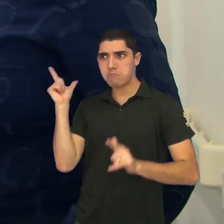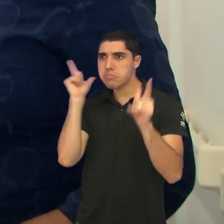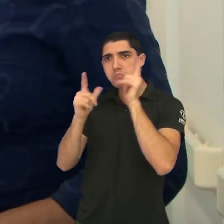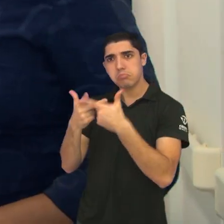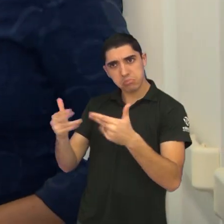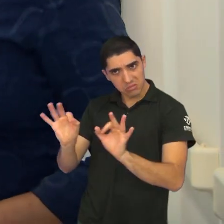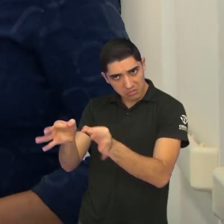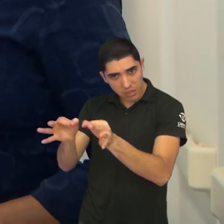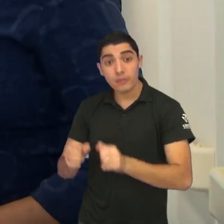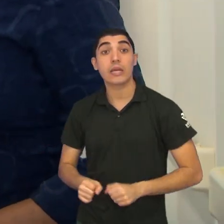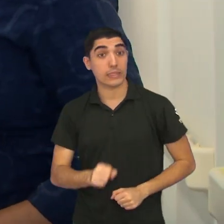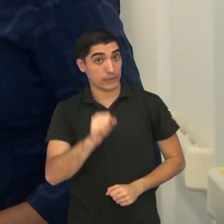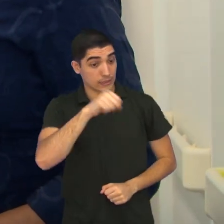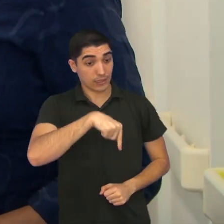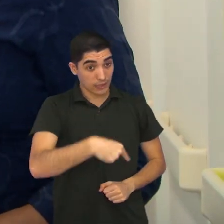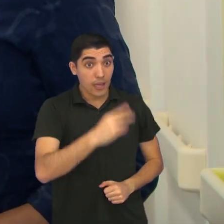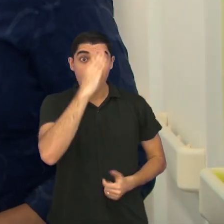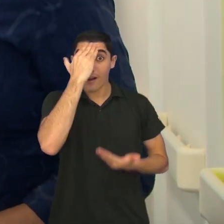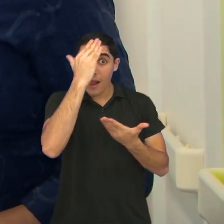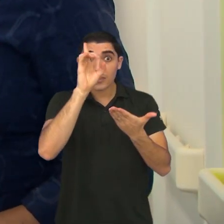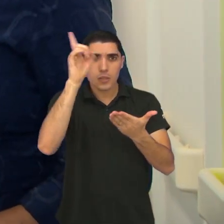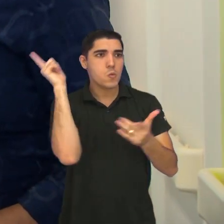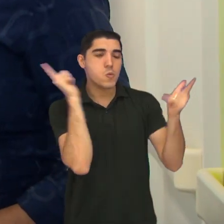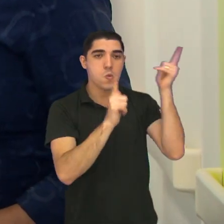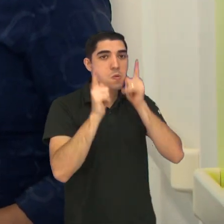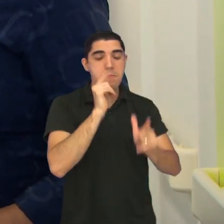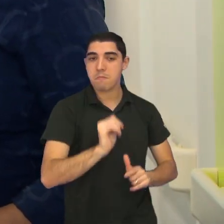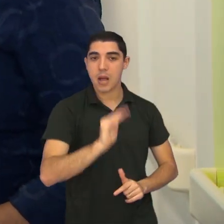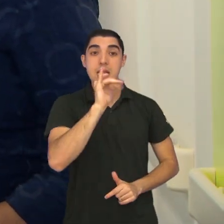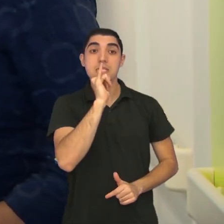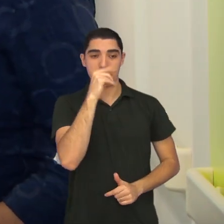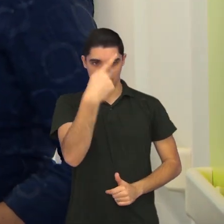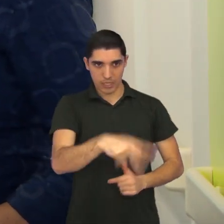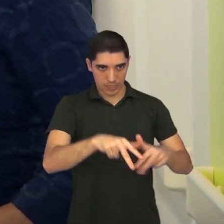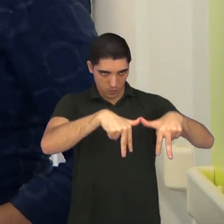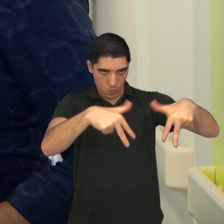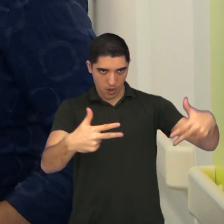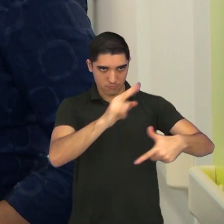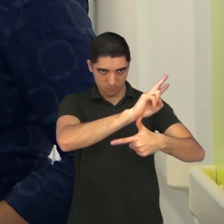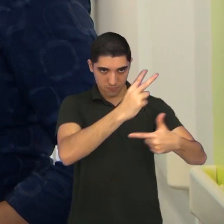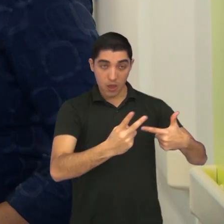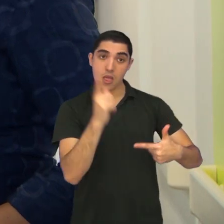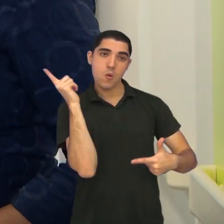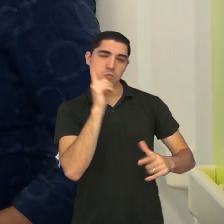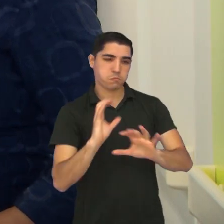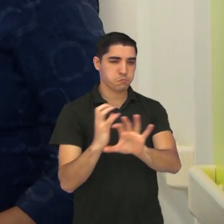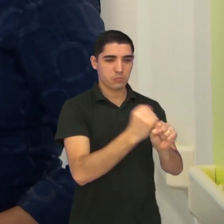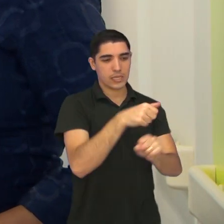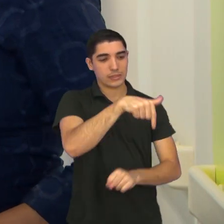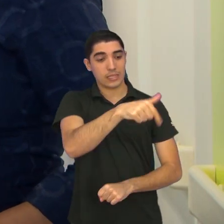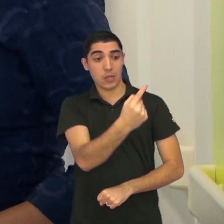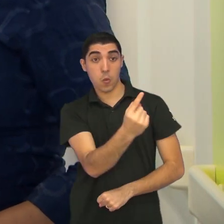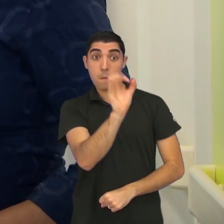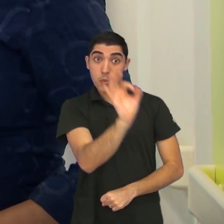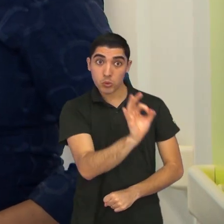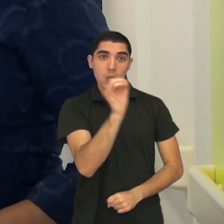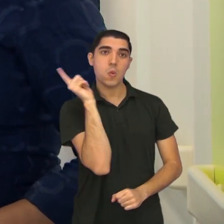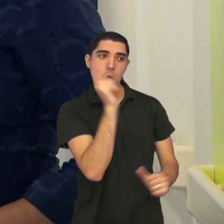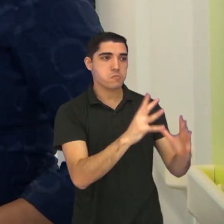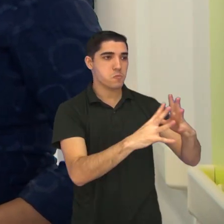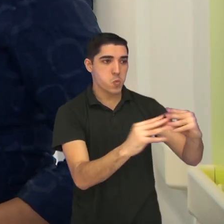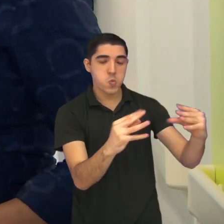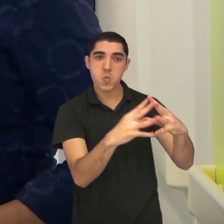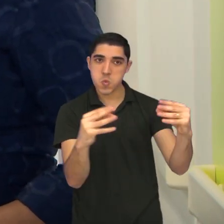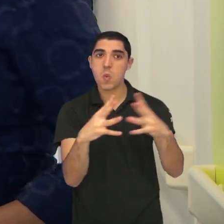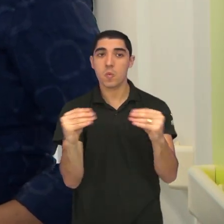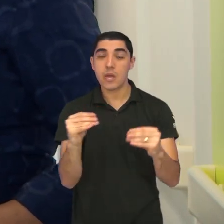Sim, graças a Deus a gente tem mais ganhos do que perdas. O Hospital GAC Vale do Paraíba tem uma taxa de cura de